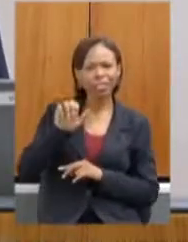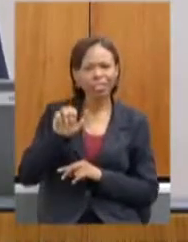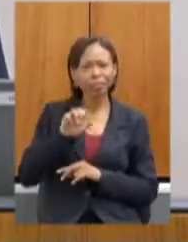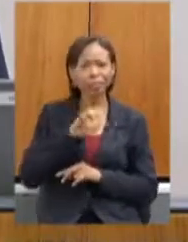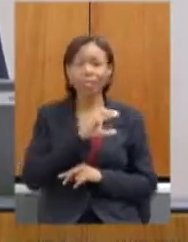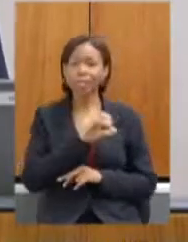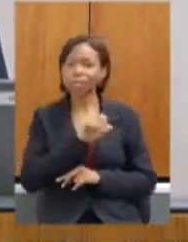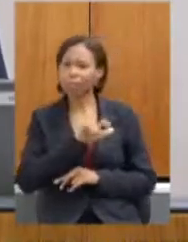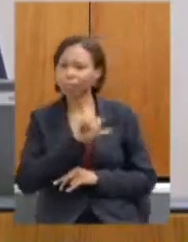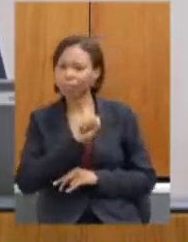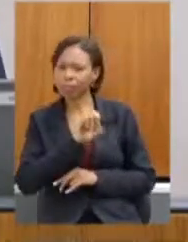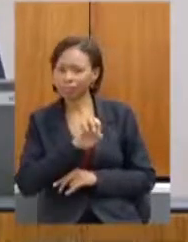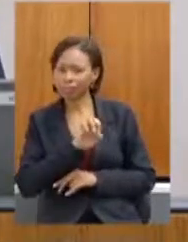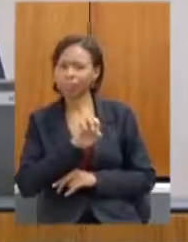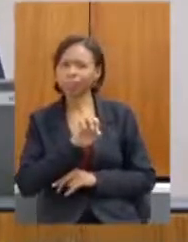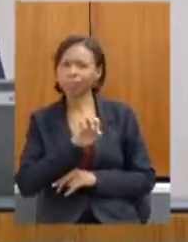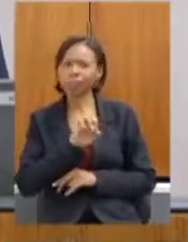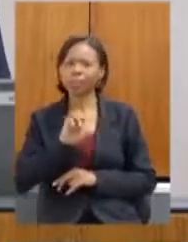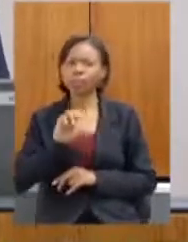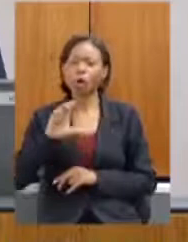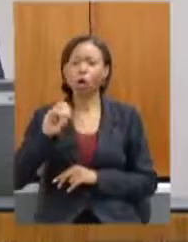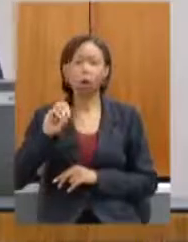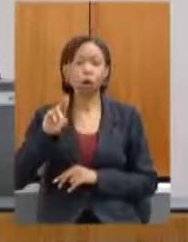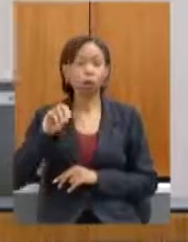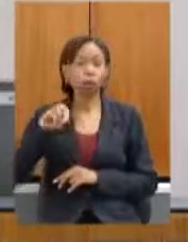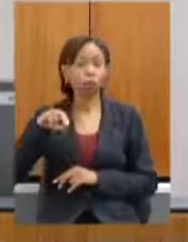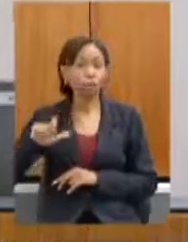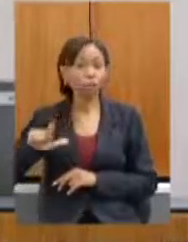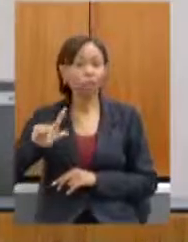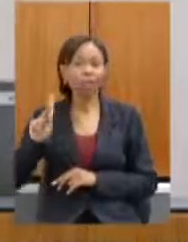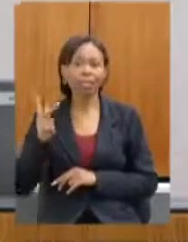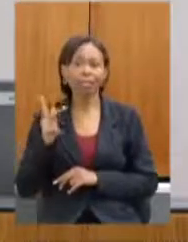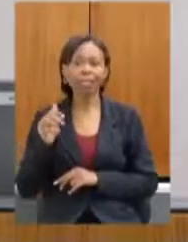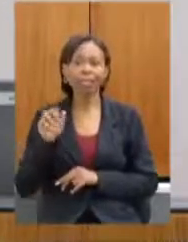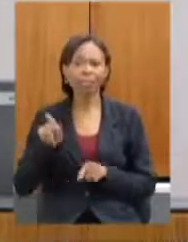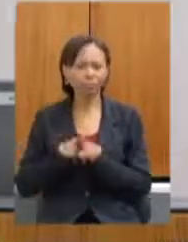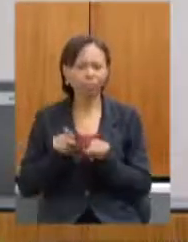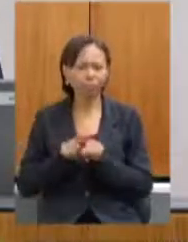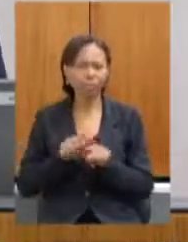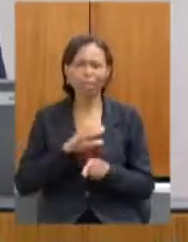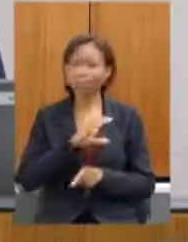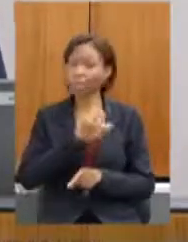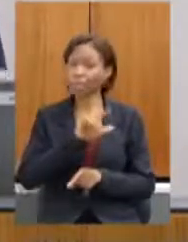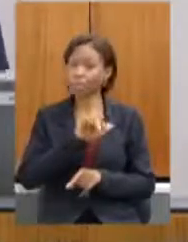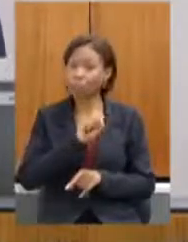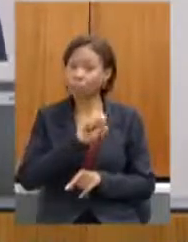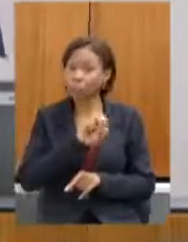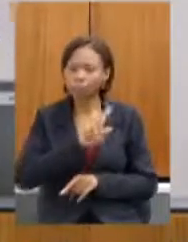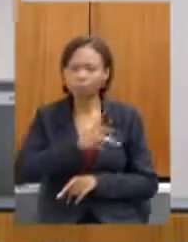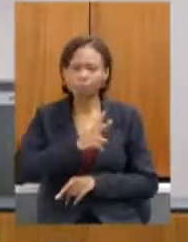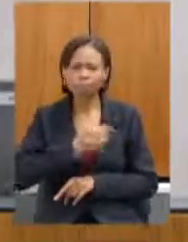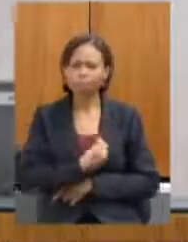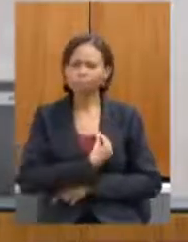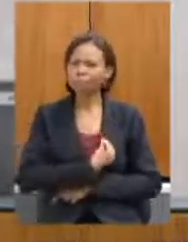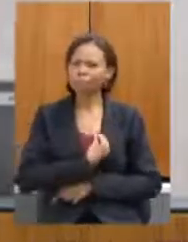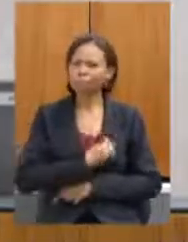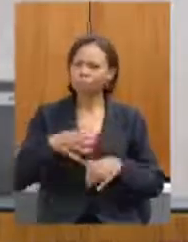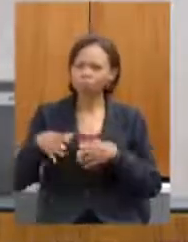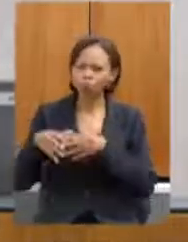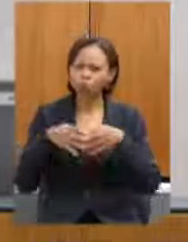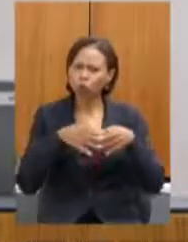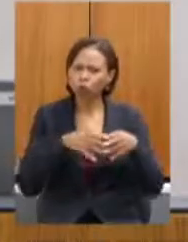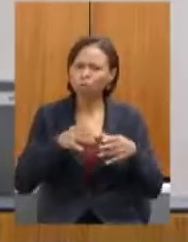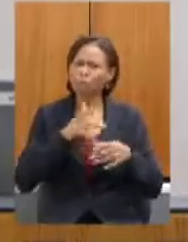celise laviola Deputado Coronel Henrique esteve presente a felizes também sempre presente em todas as reuniões da comissão de saúde